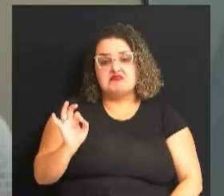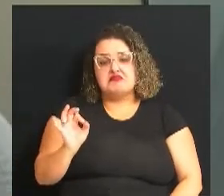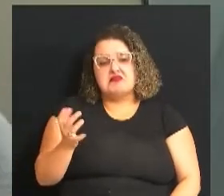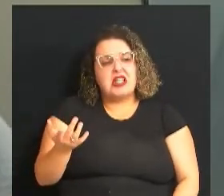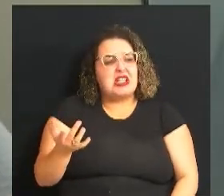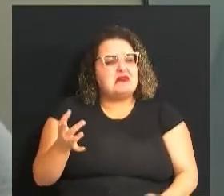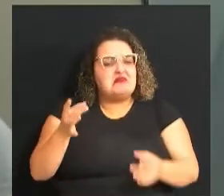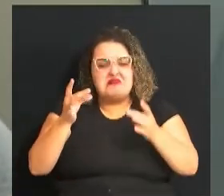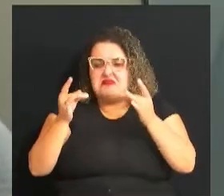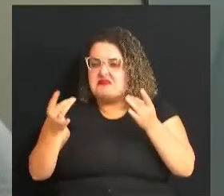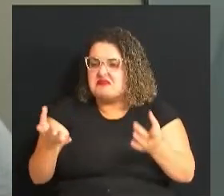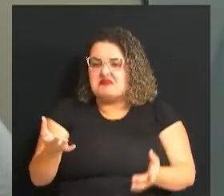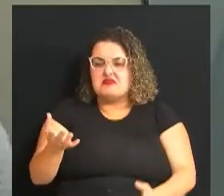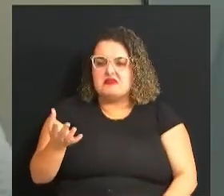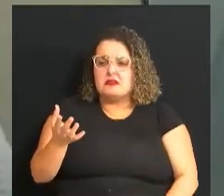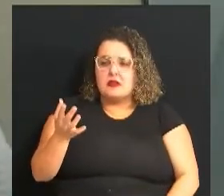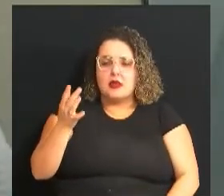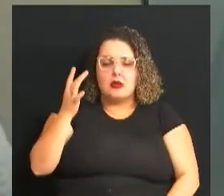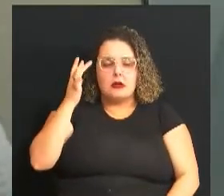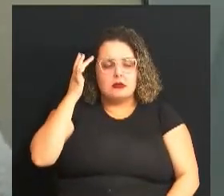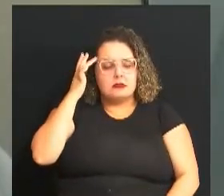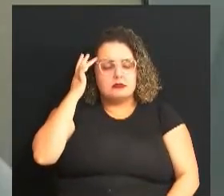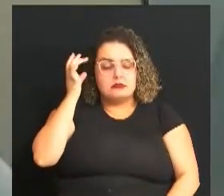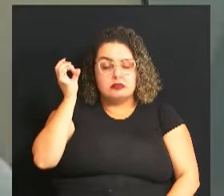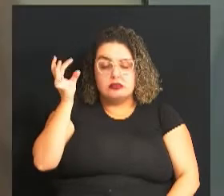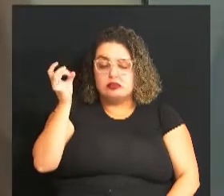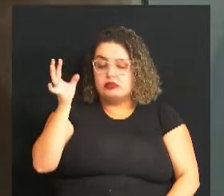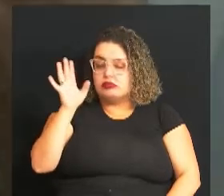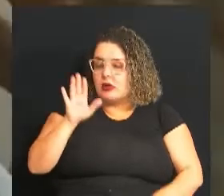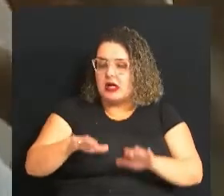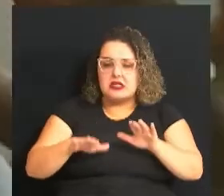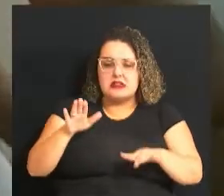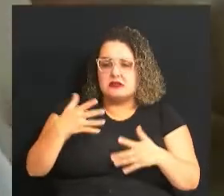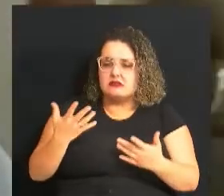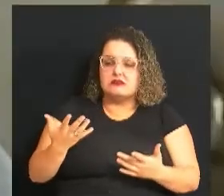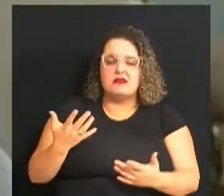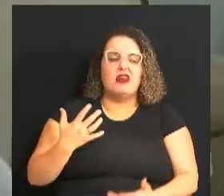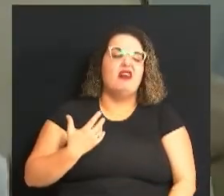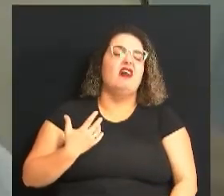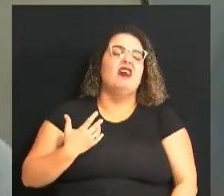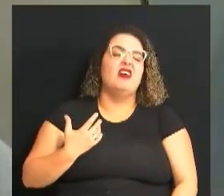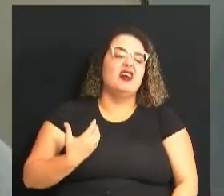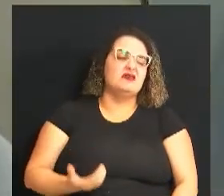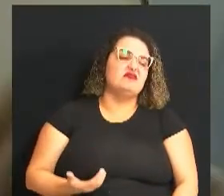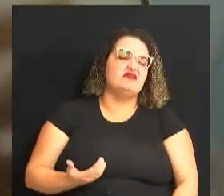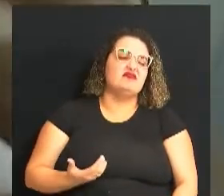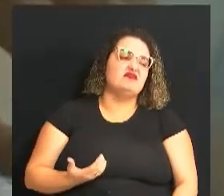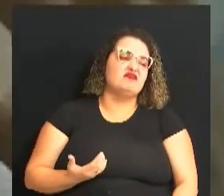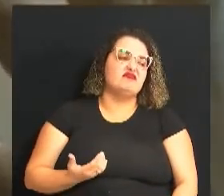inespecíficos como uma dor de cabeça eventual, uma indisposição,